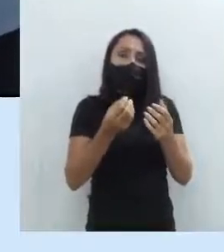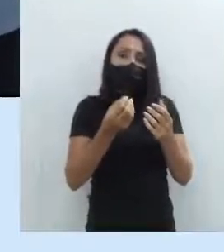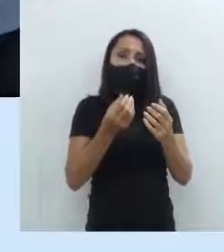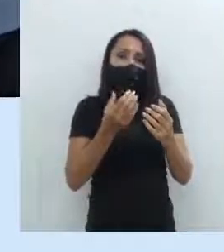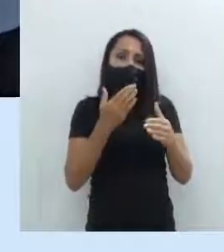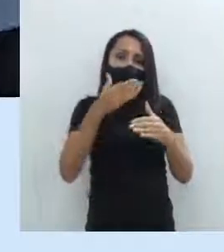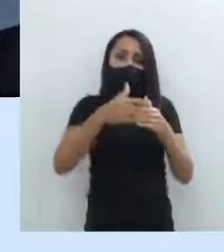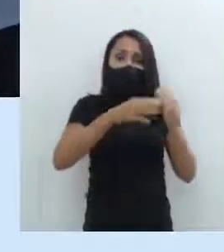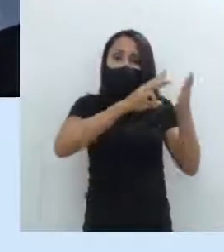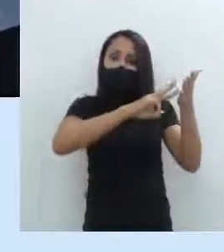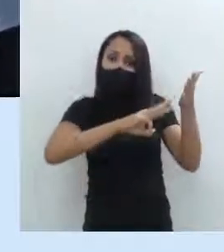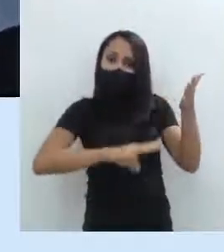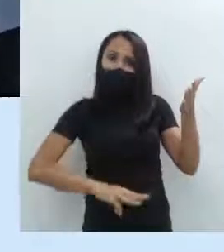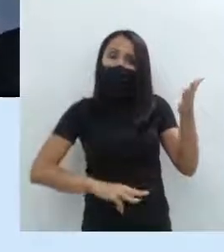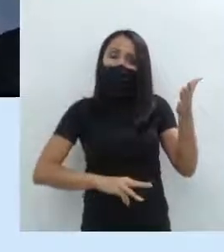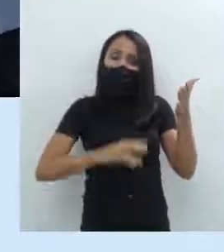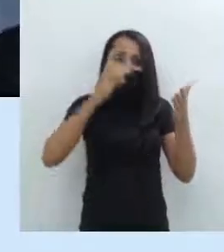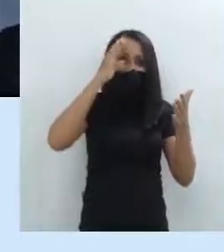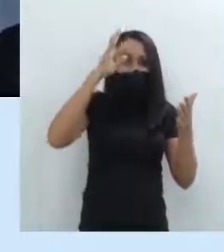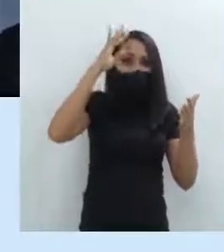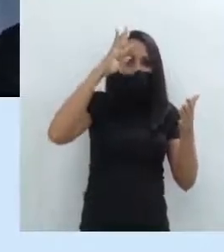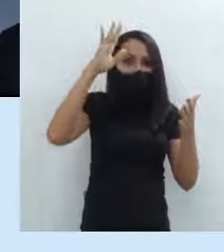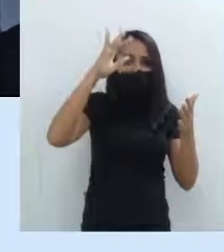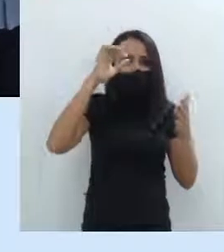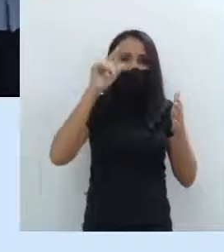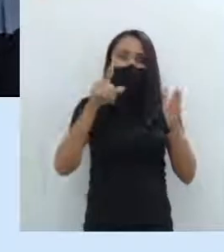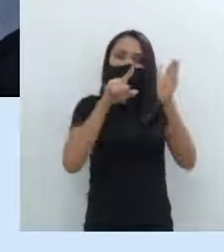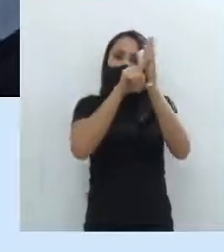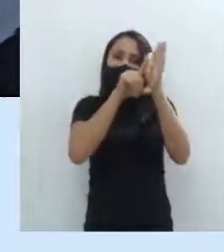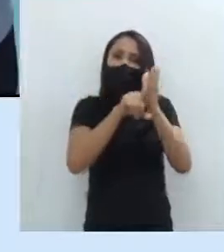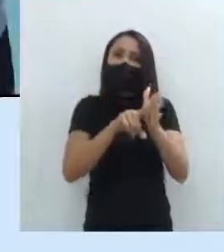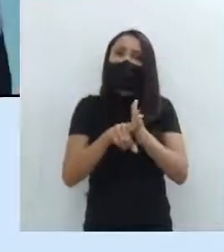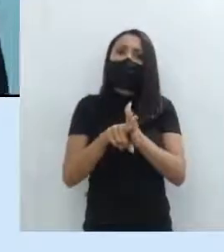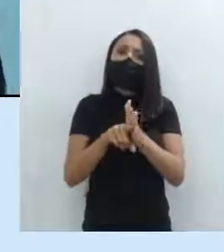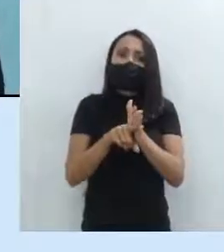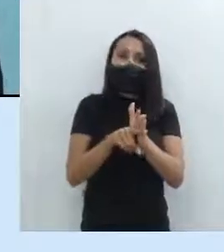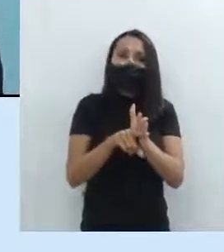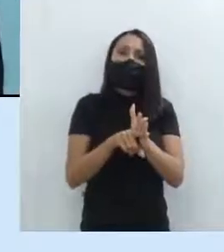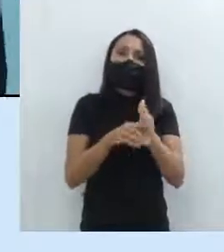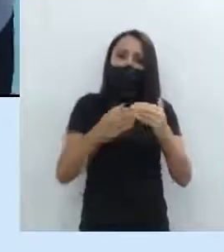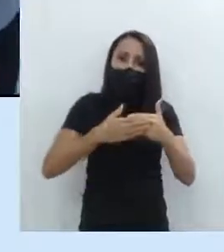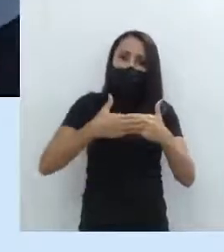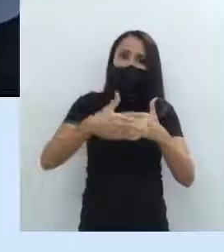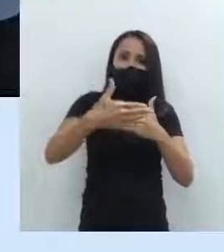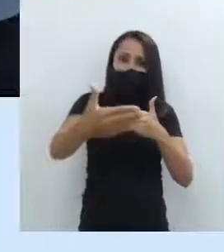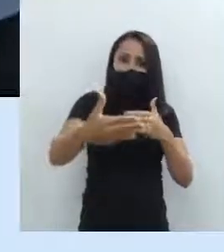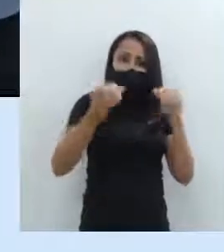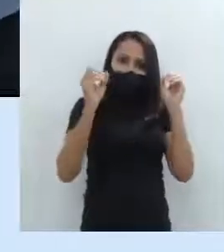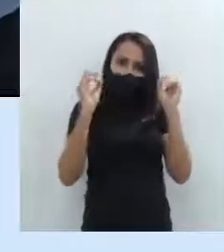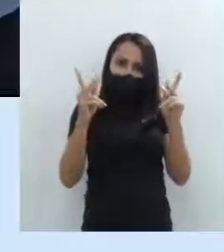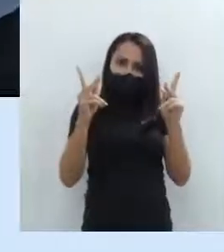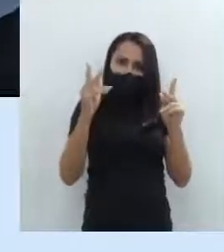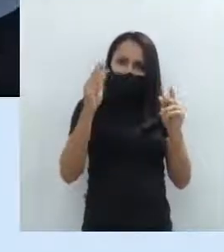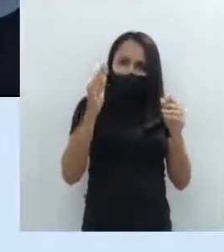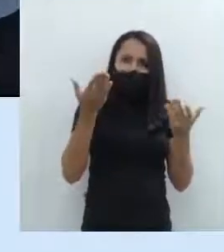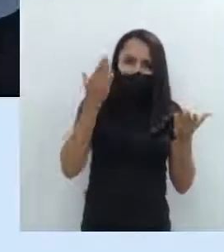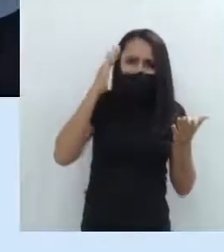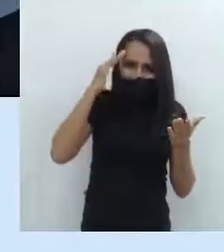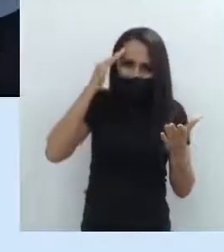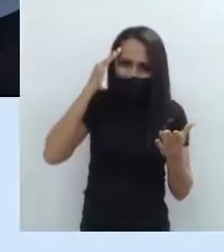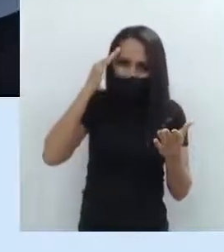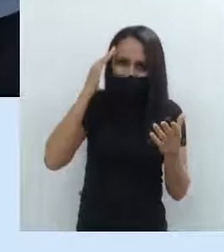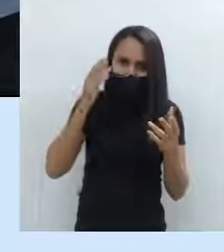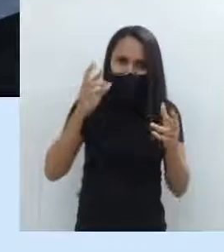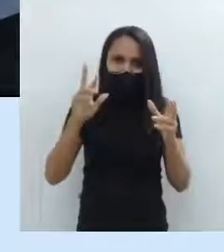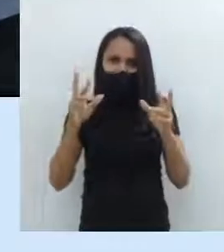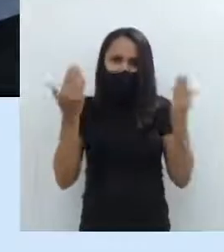dos métodos filosóficos, da busca, do questionamento, das perguntas e assim por diante. Ok? Deu para entender aí a diferença entre